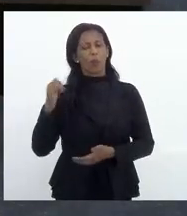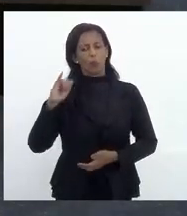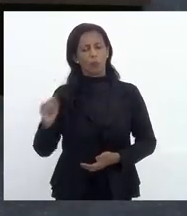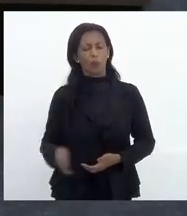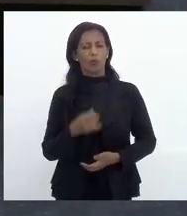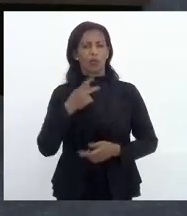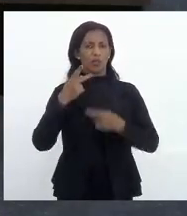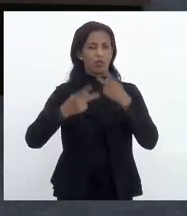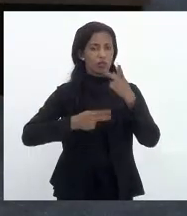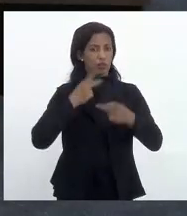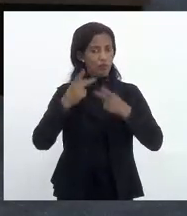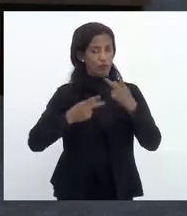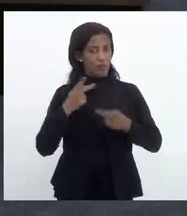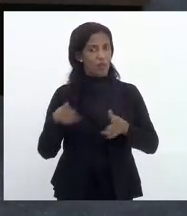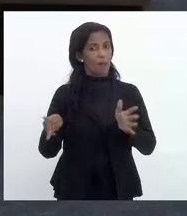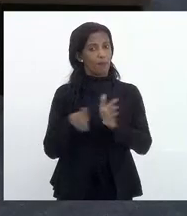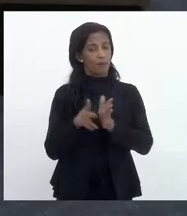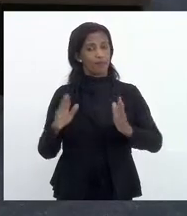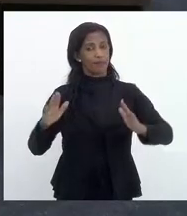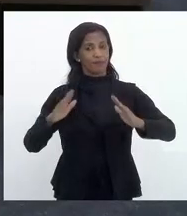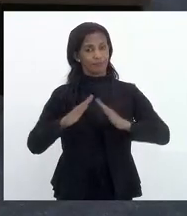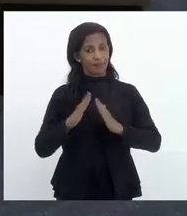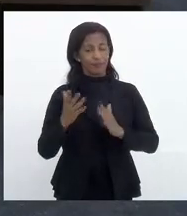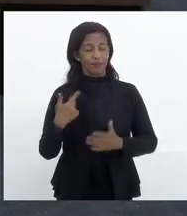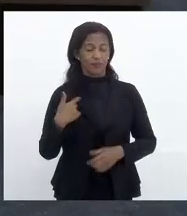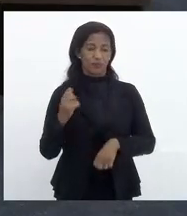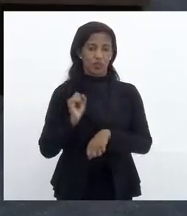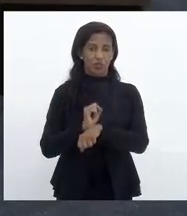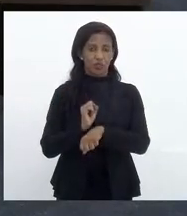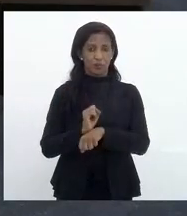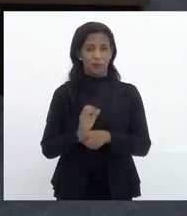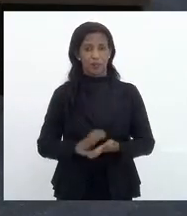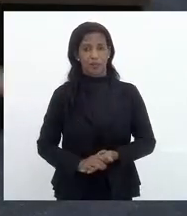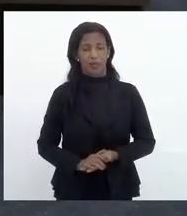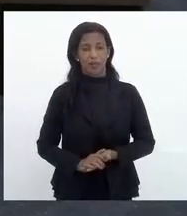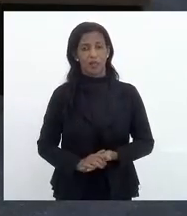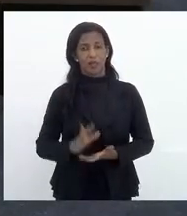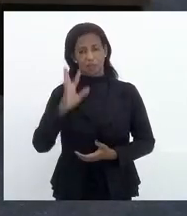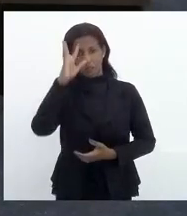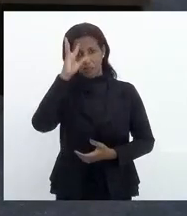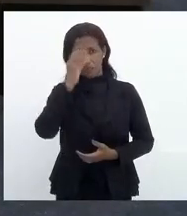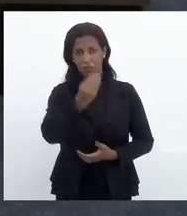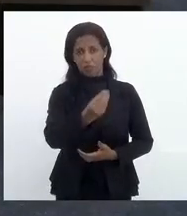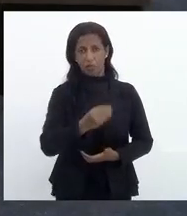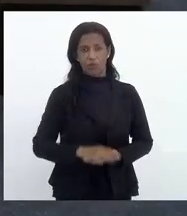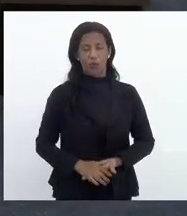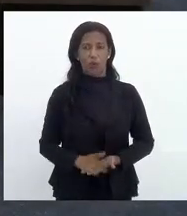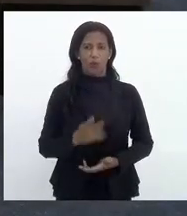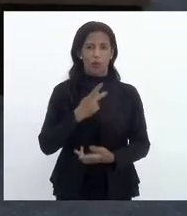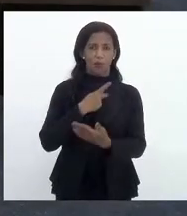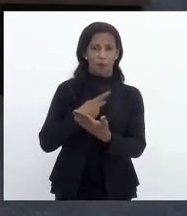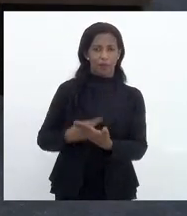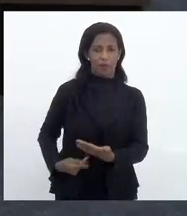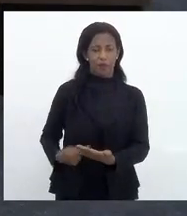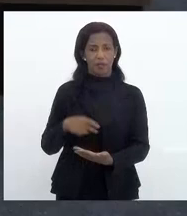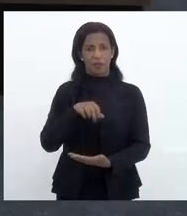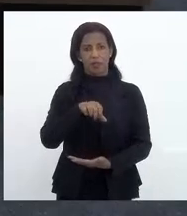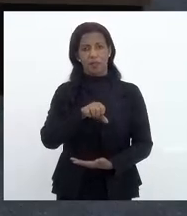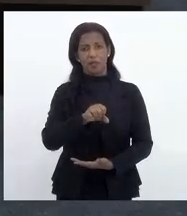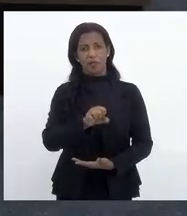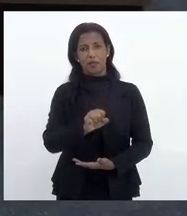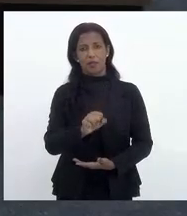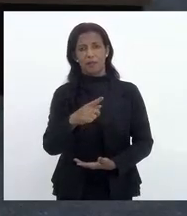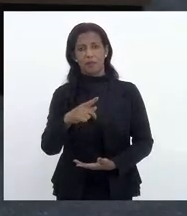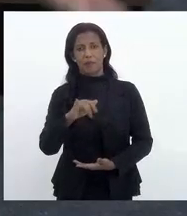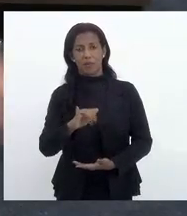outra questão aqui da própria casa né que a gente espera que seja dado uma solução com o presidente da CPI do Rio